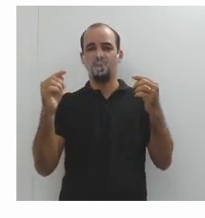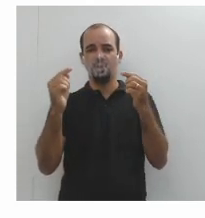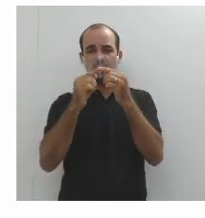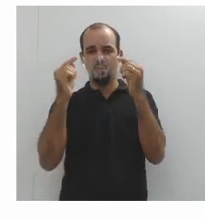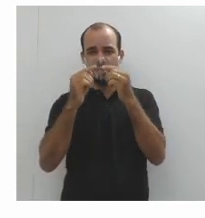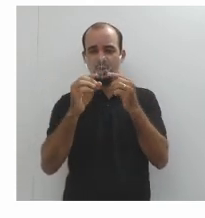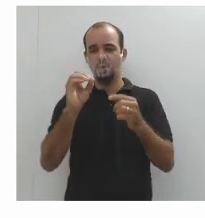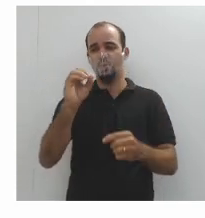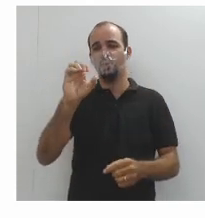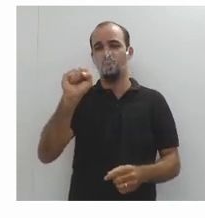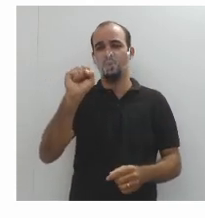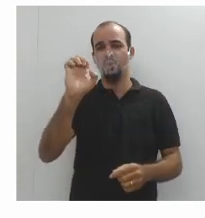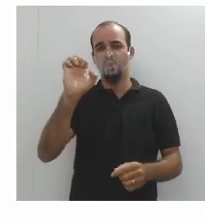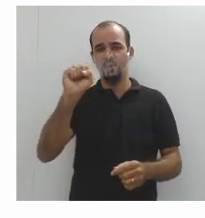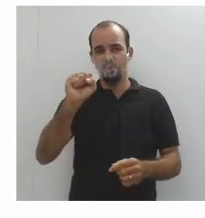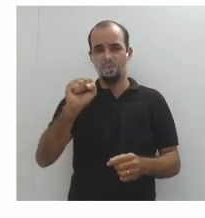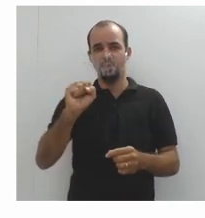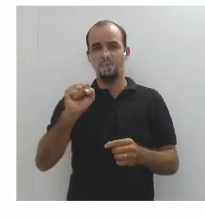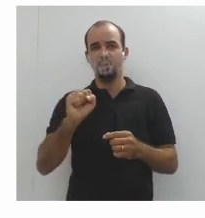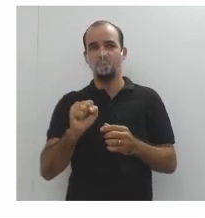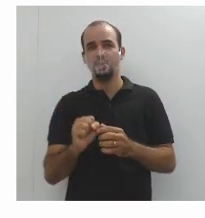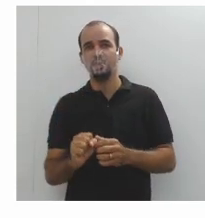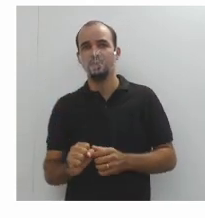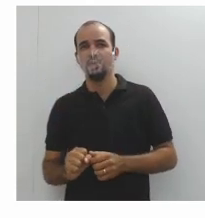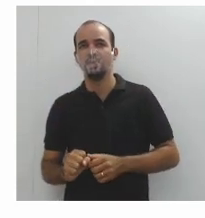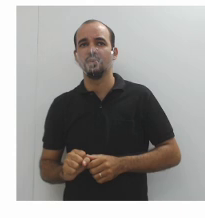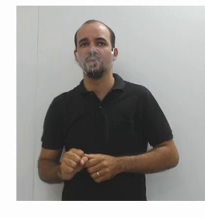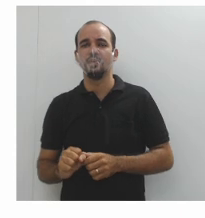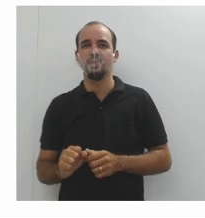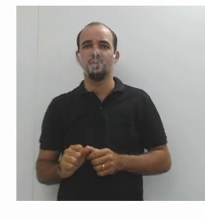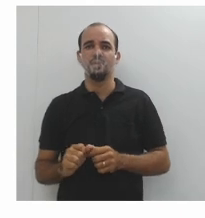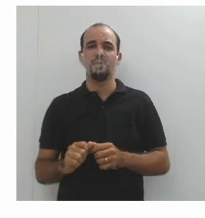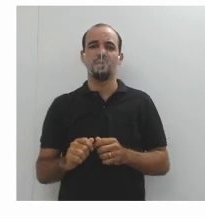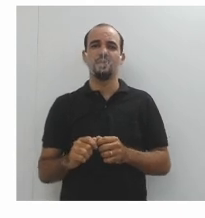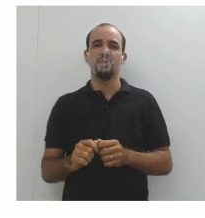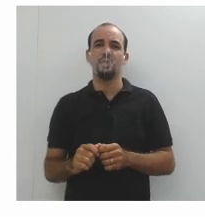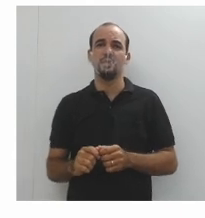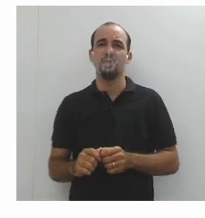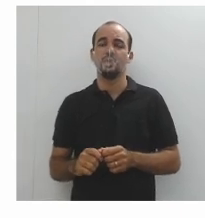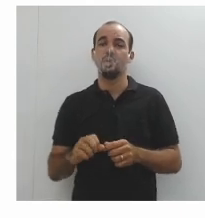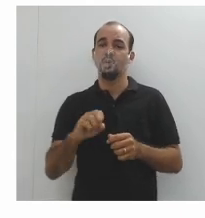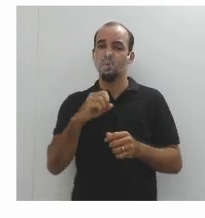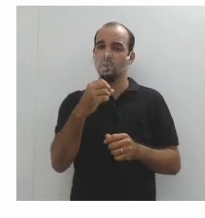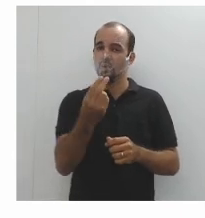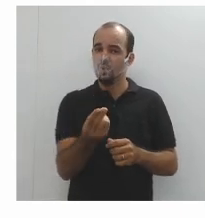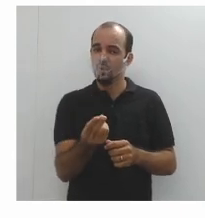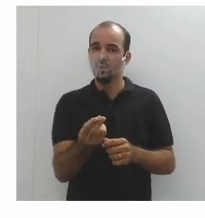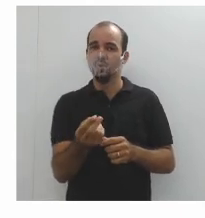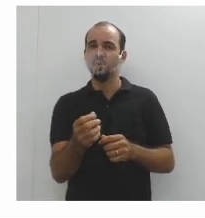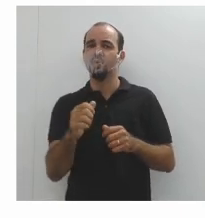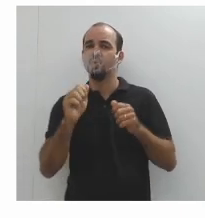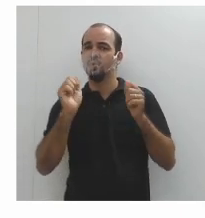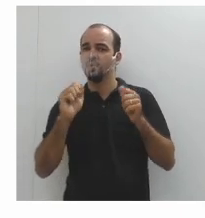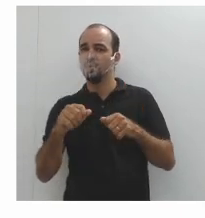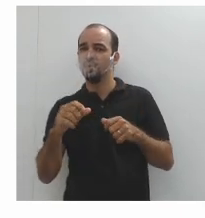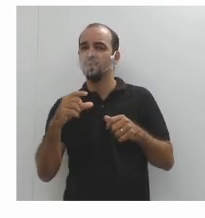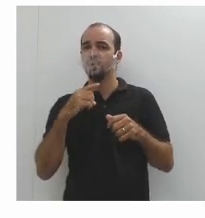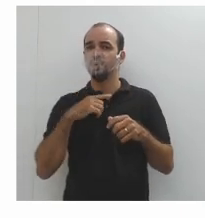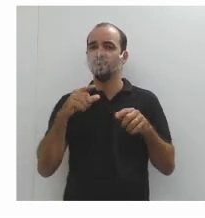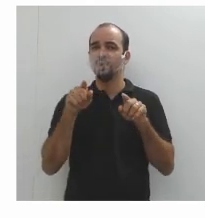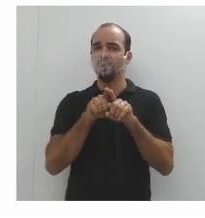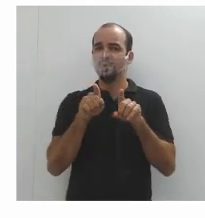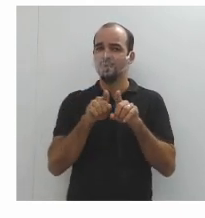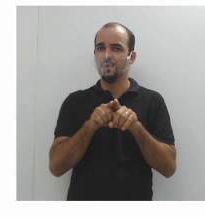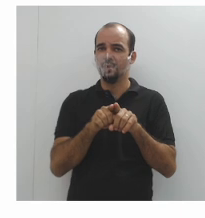tá? Ou eu posso ter esse ataque, tá